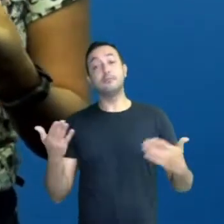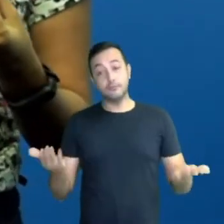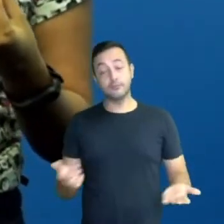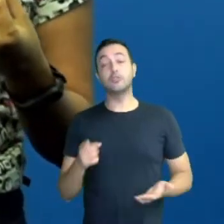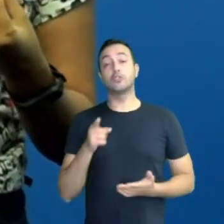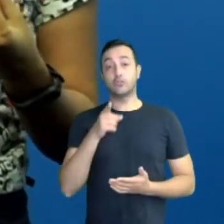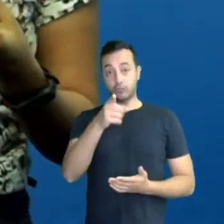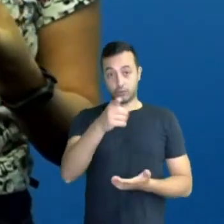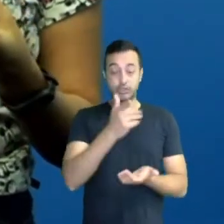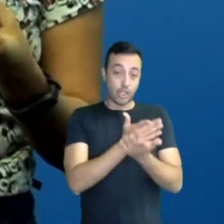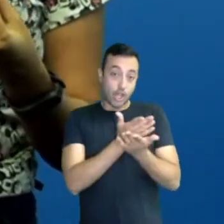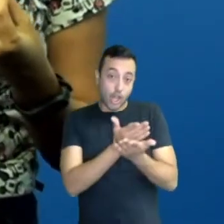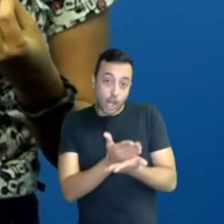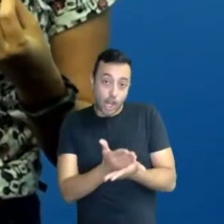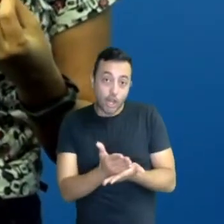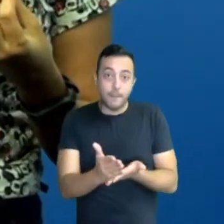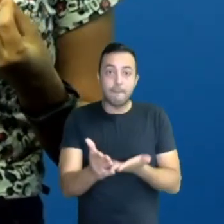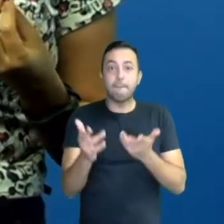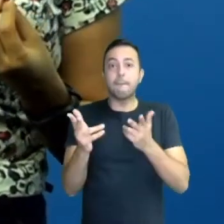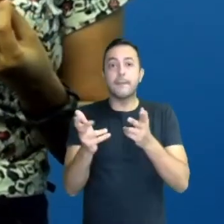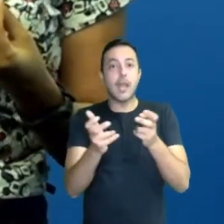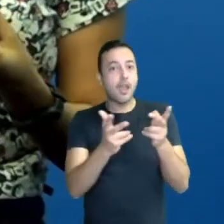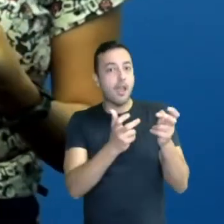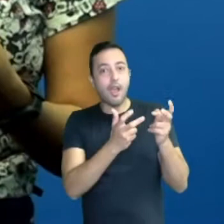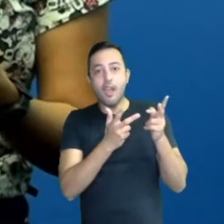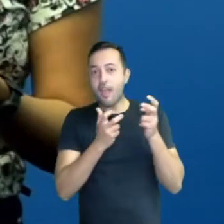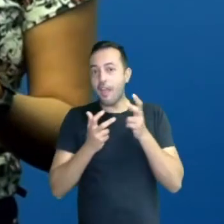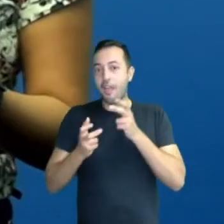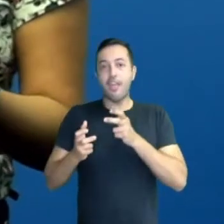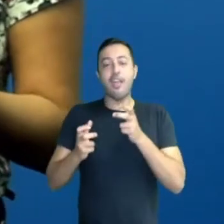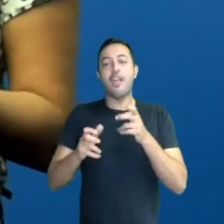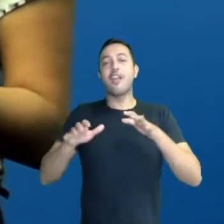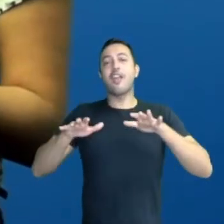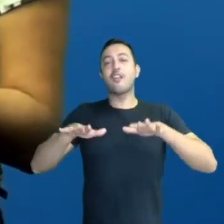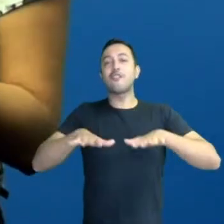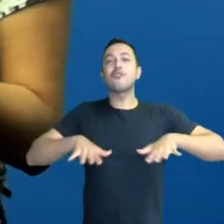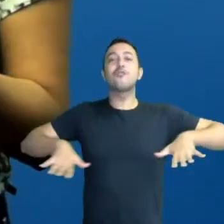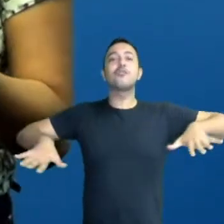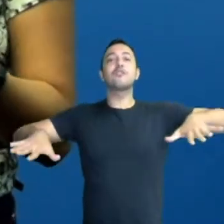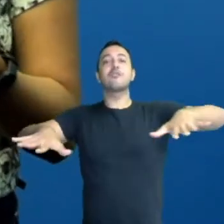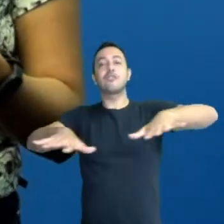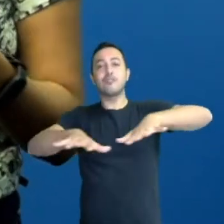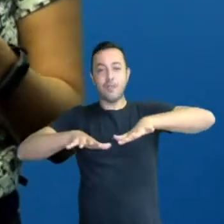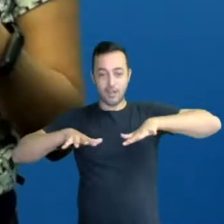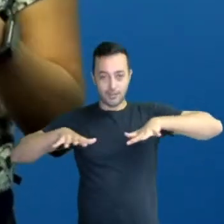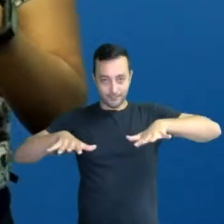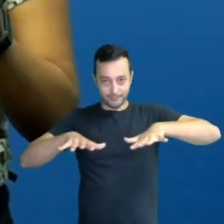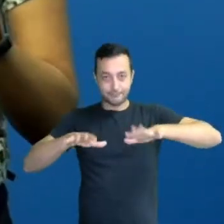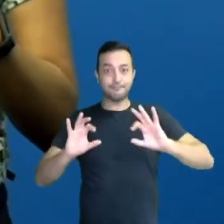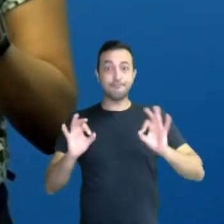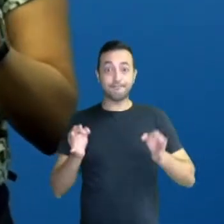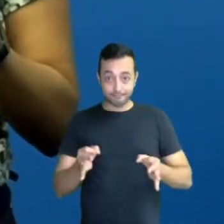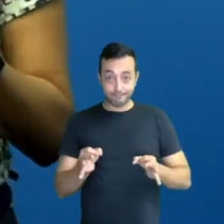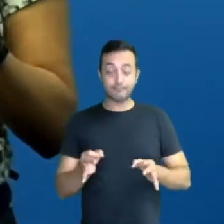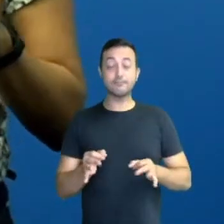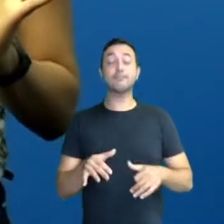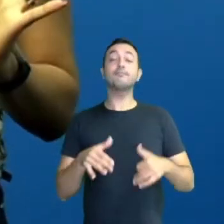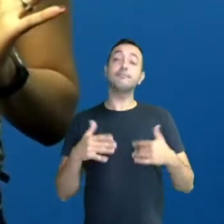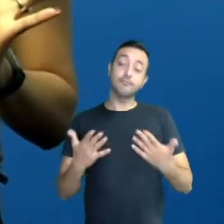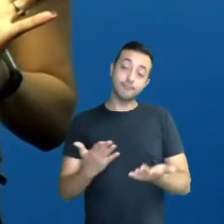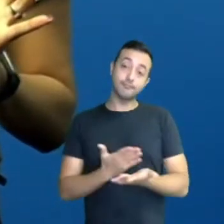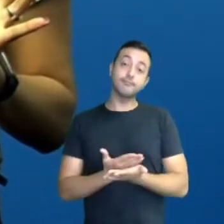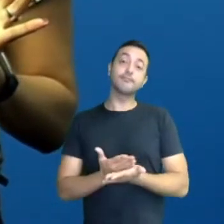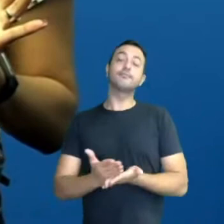a conceituar esse seu espaço, onde você ocupa, certo? E começa a aprender